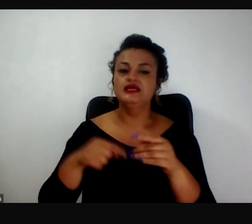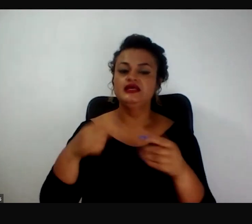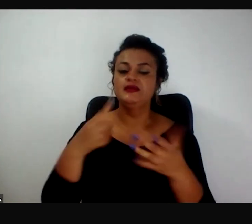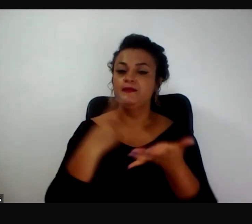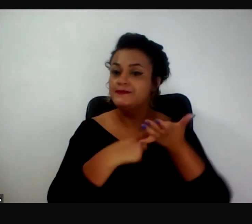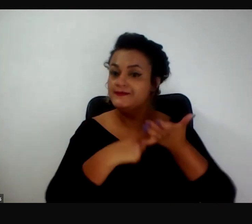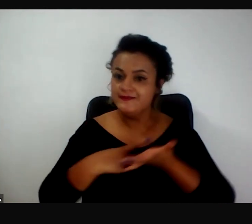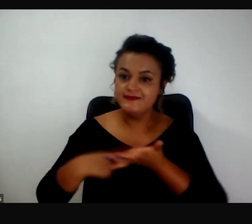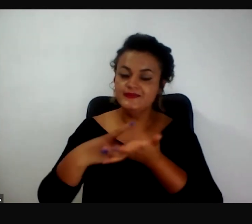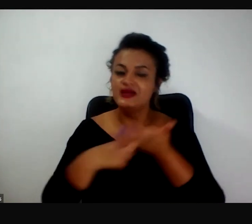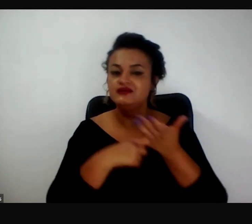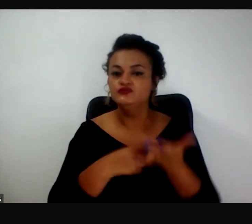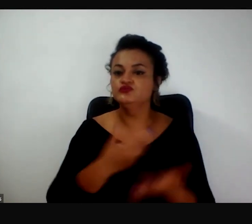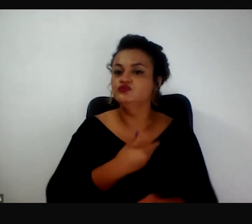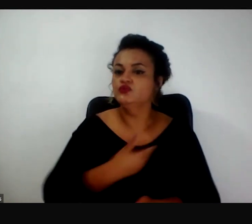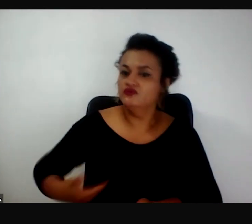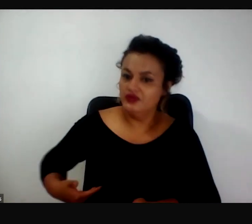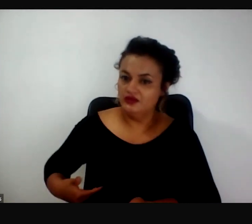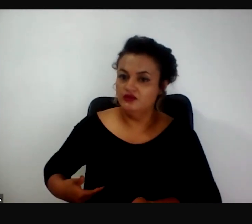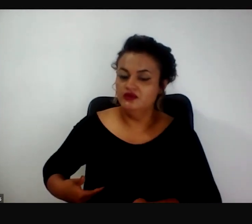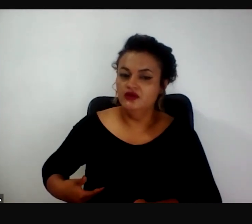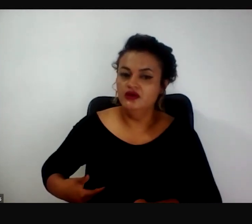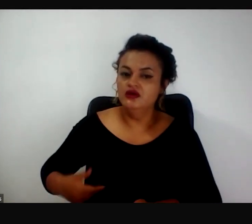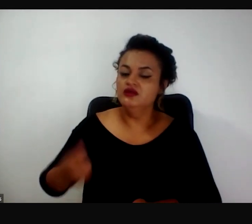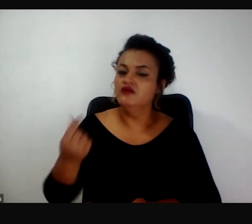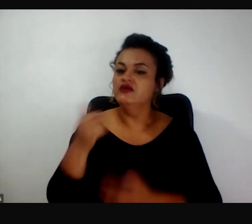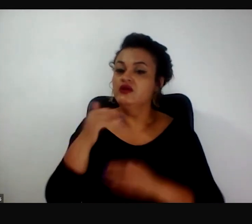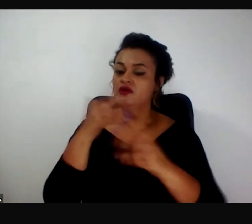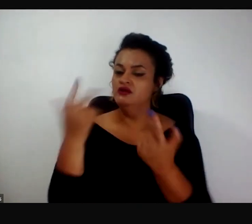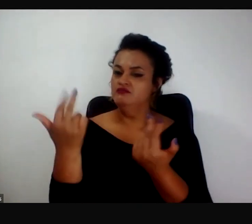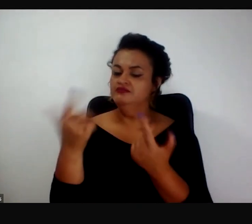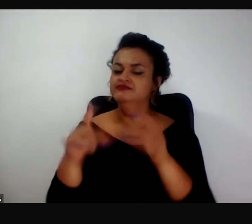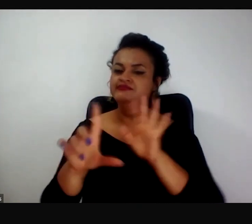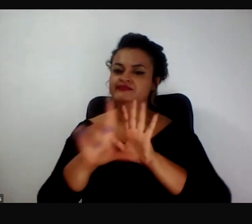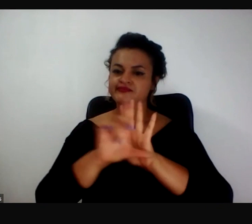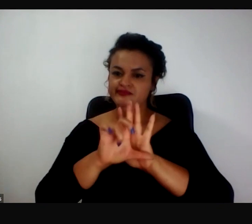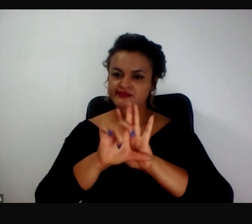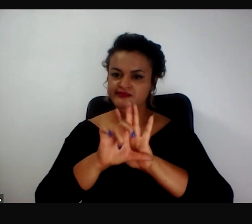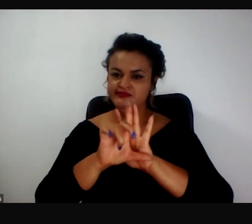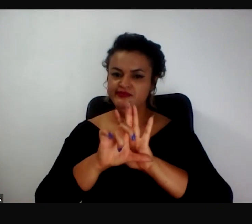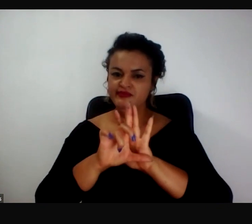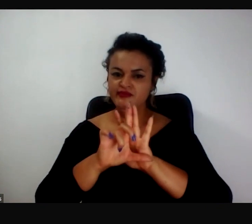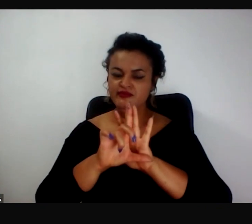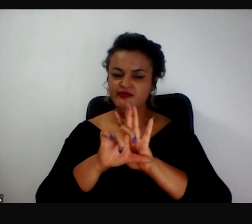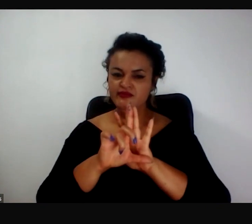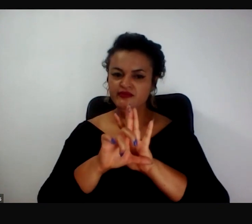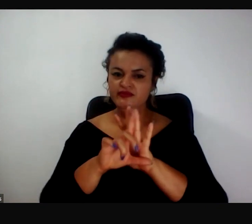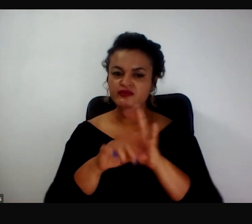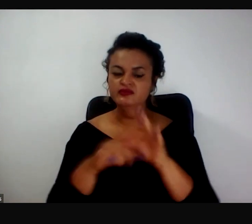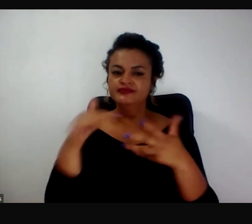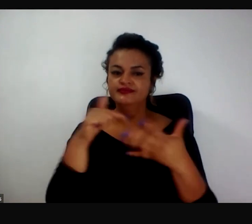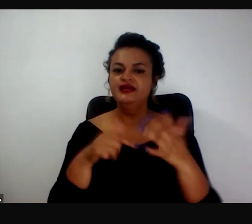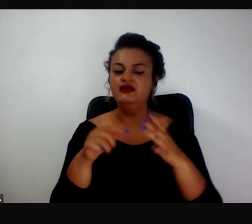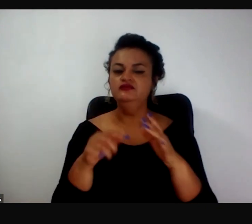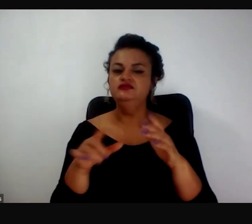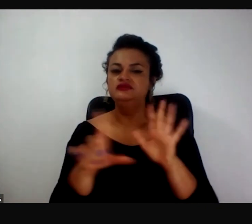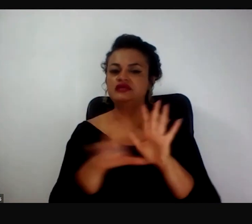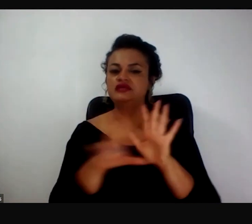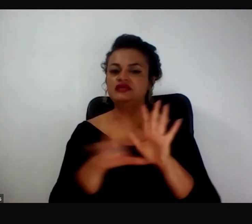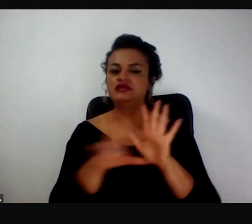têm um valor igual à lei, Real Decreto-Lei e Real Decreto Legislativo. Real Decreto-Lei são os